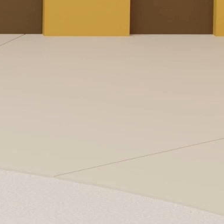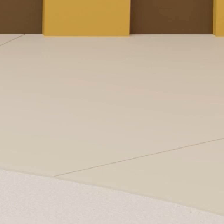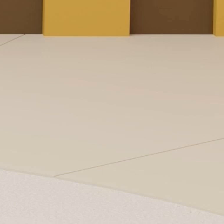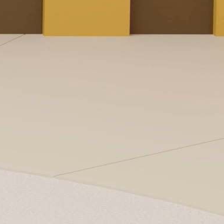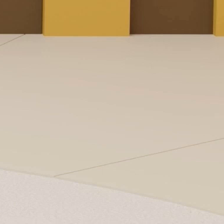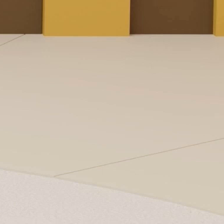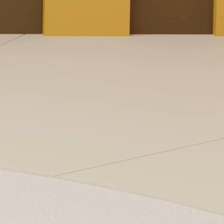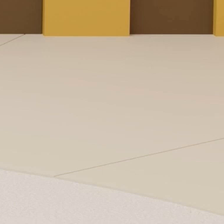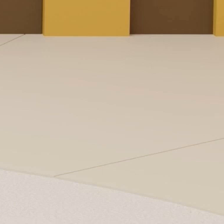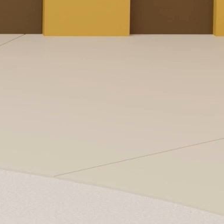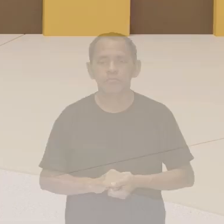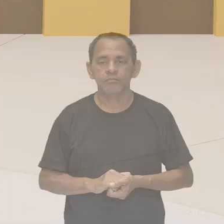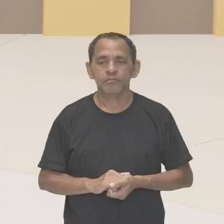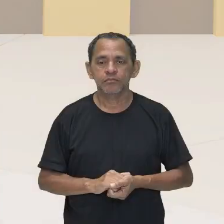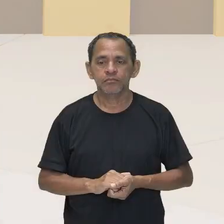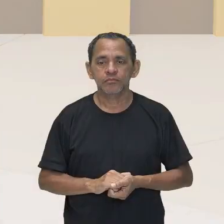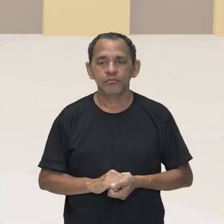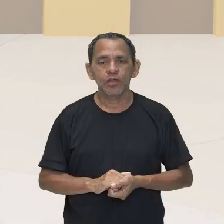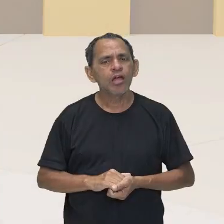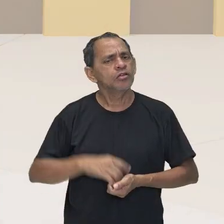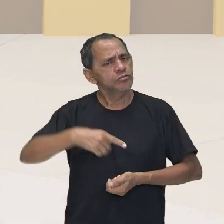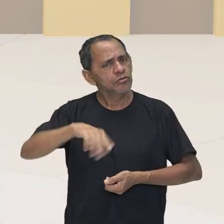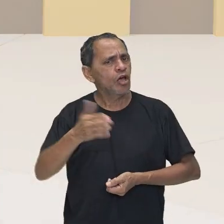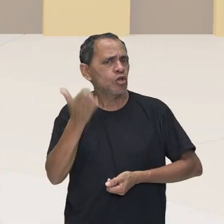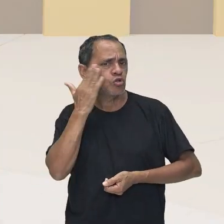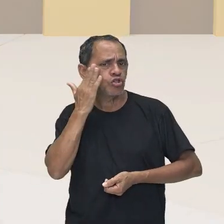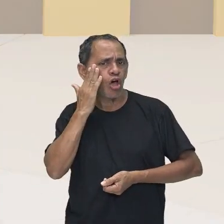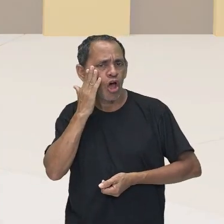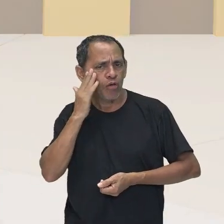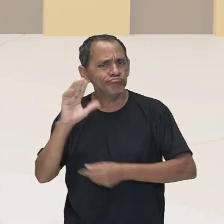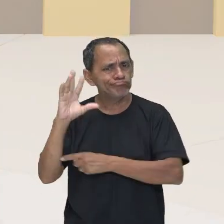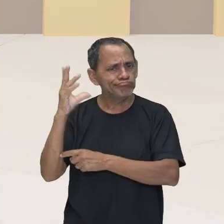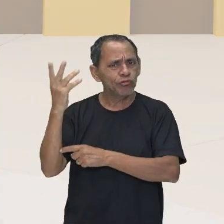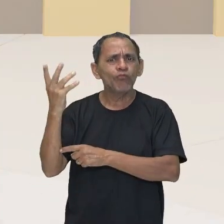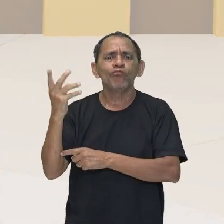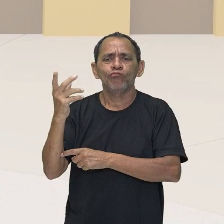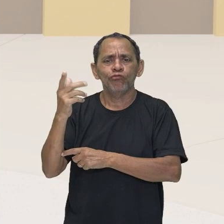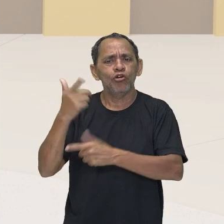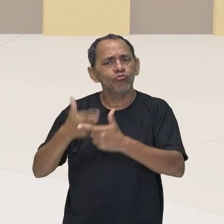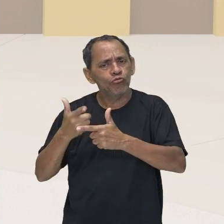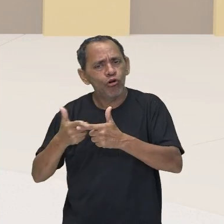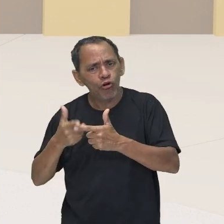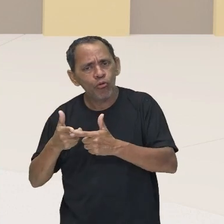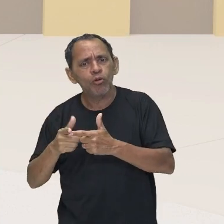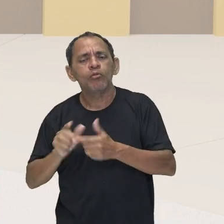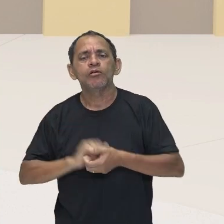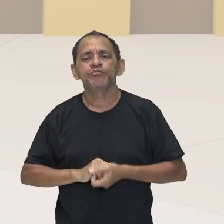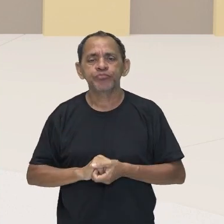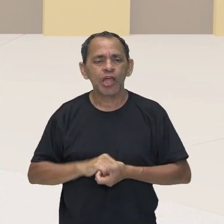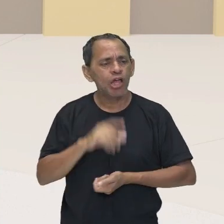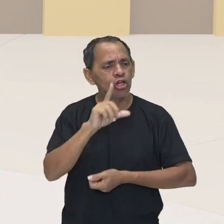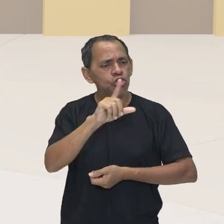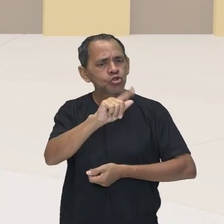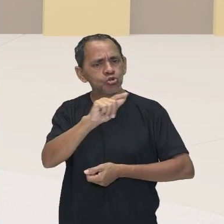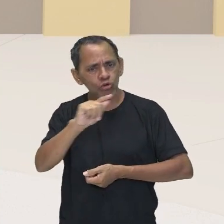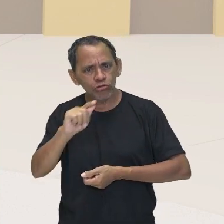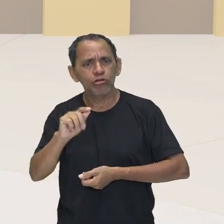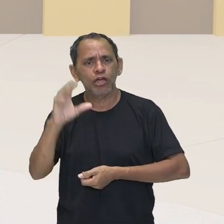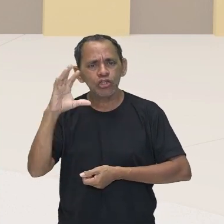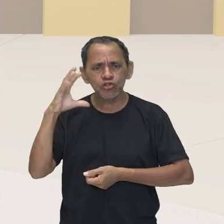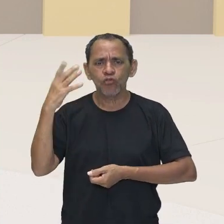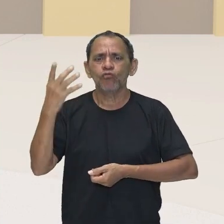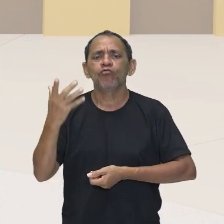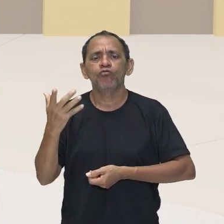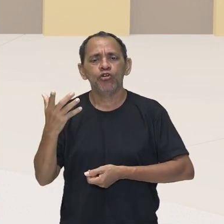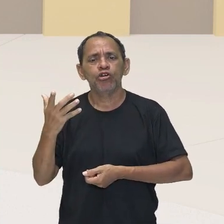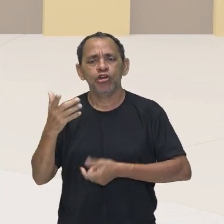ideia, resolver aquele problema naquele momento e tomar as melhores decisões de forma